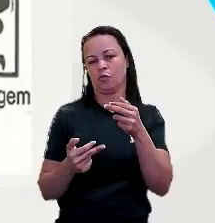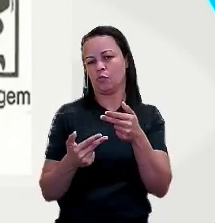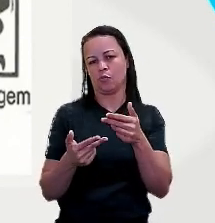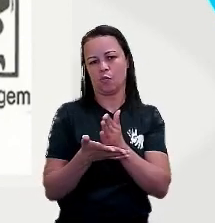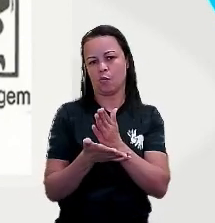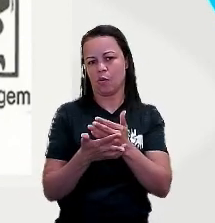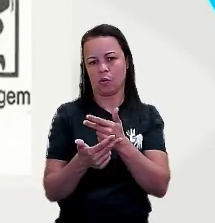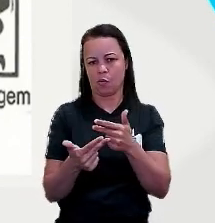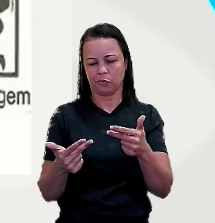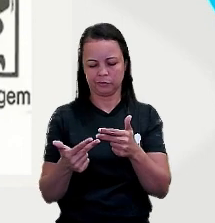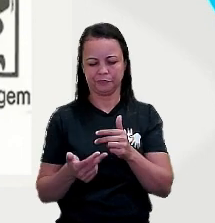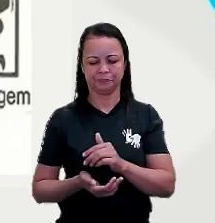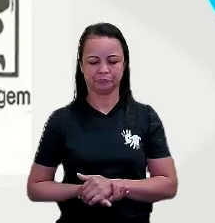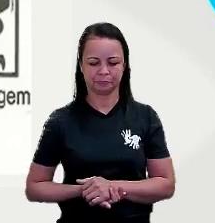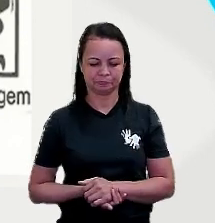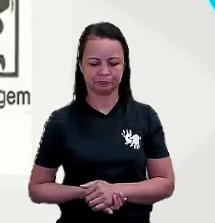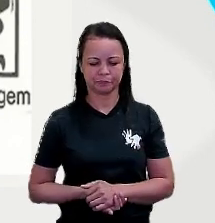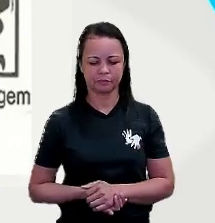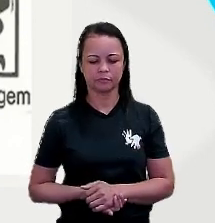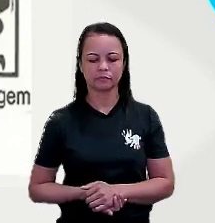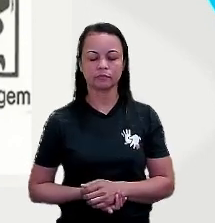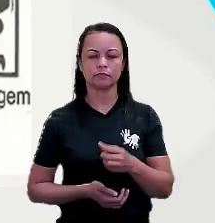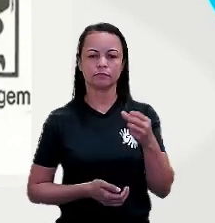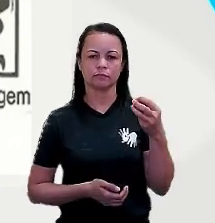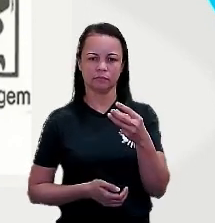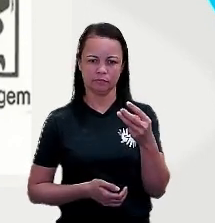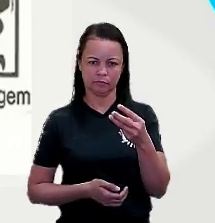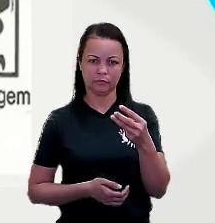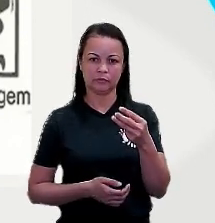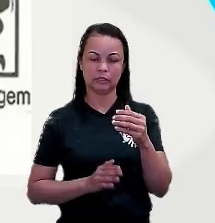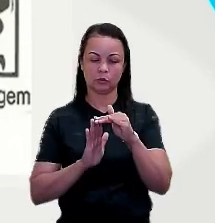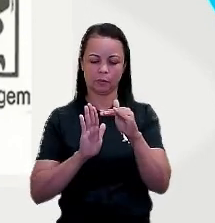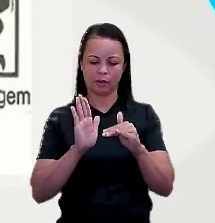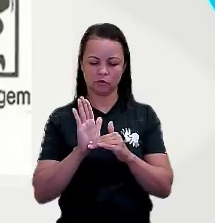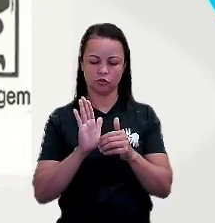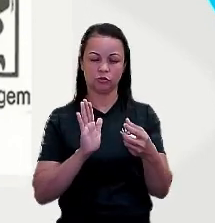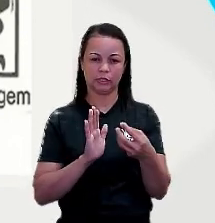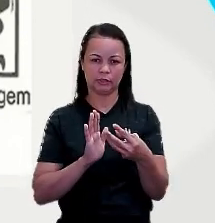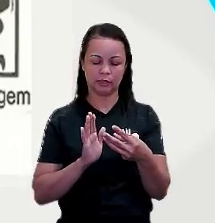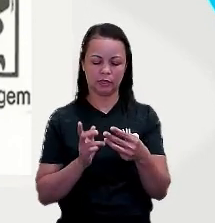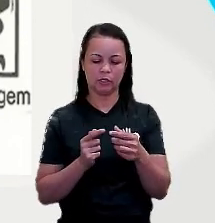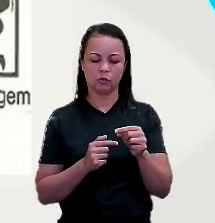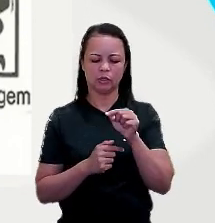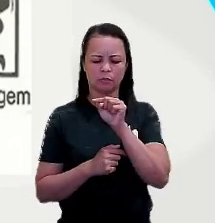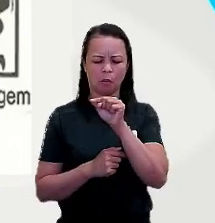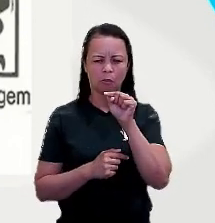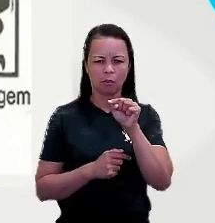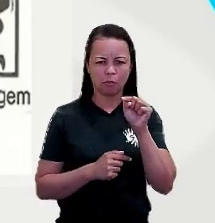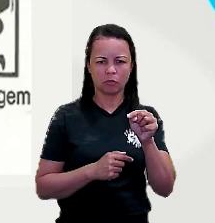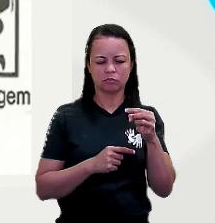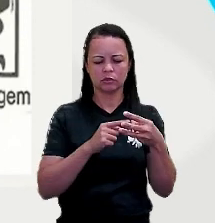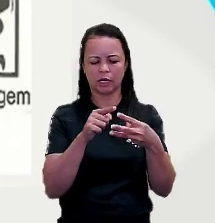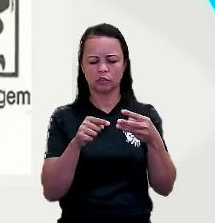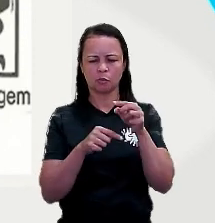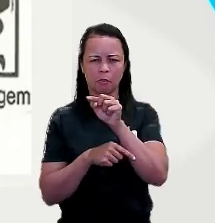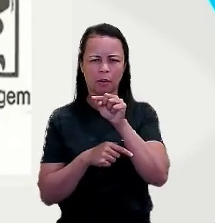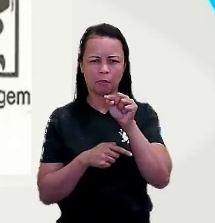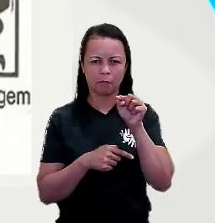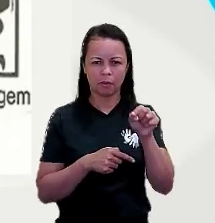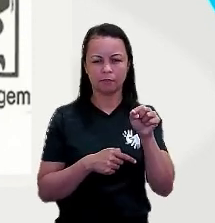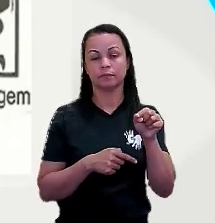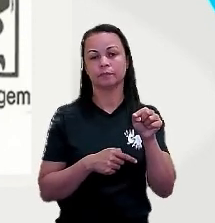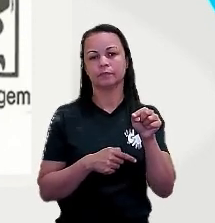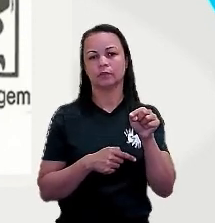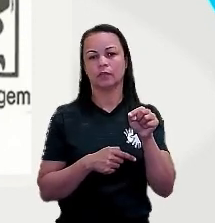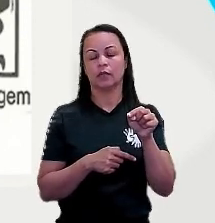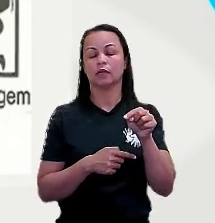acontecendo. No terceiro quadrinho, temos outro tipo de balão com 3 pontinhos. Esses 3 pontinhos,